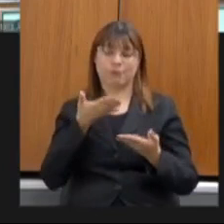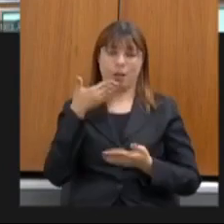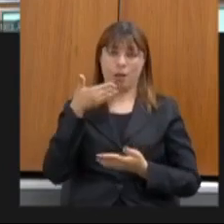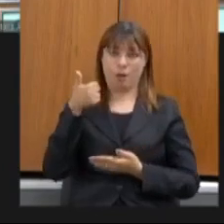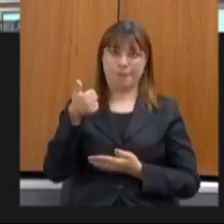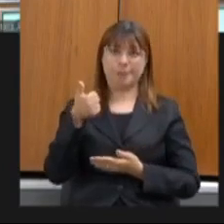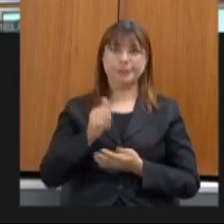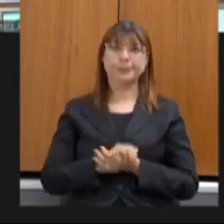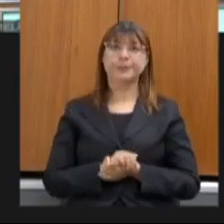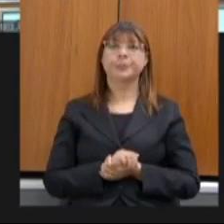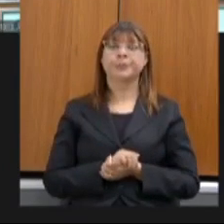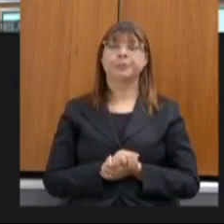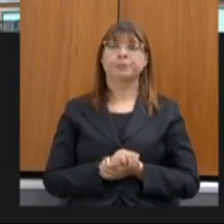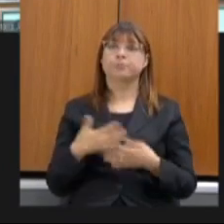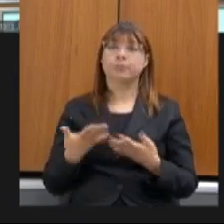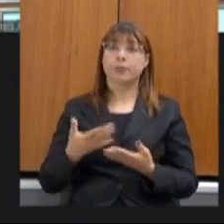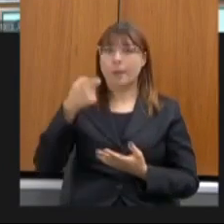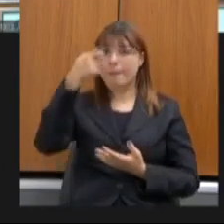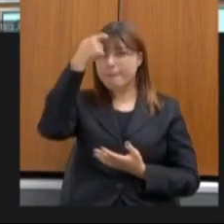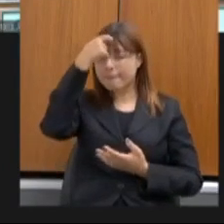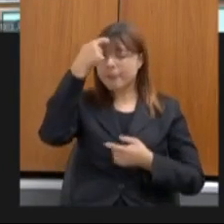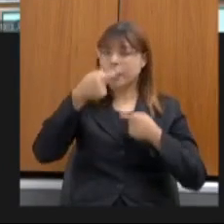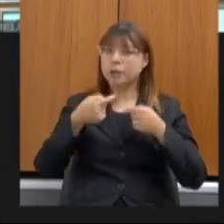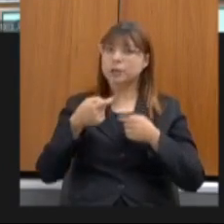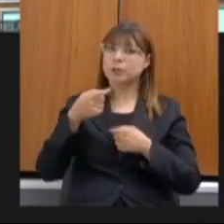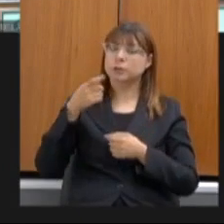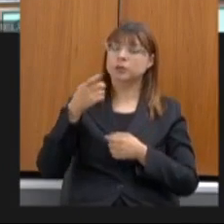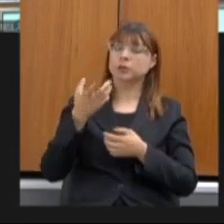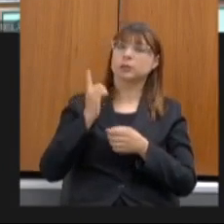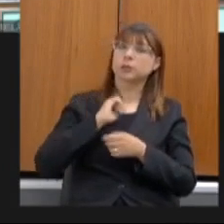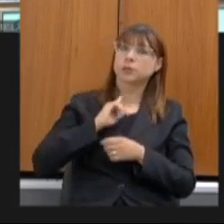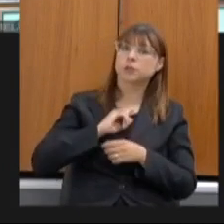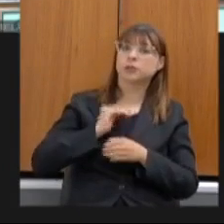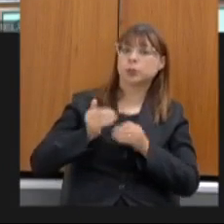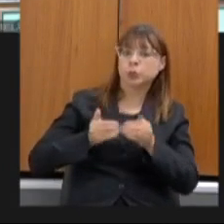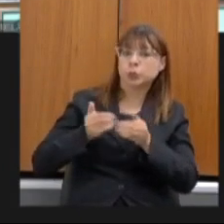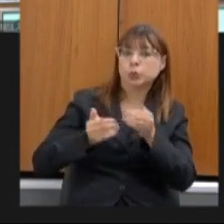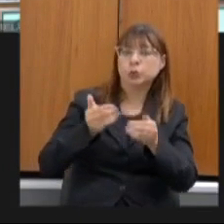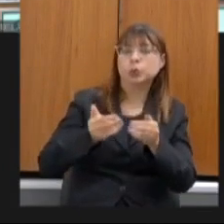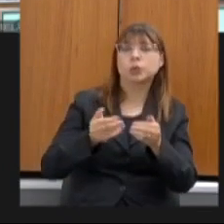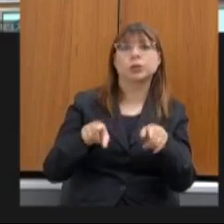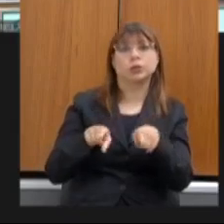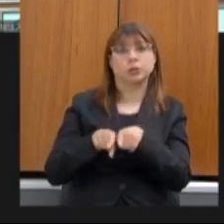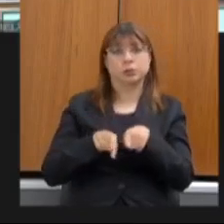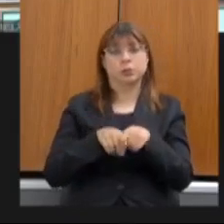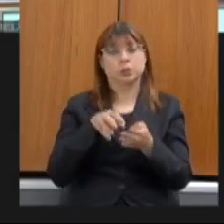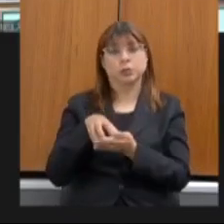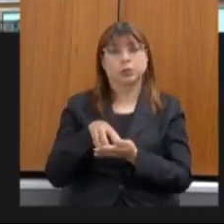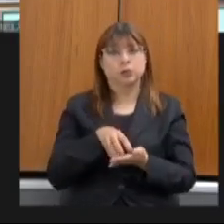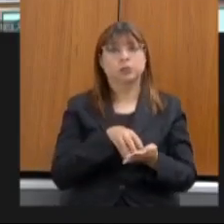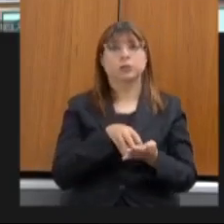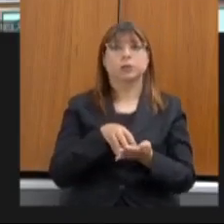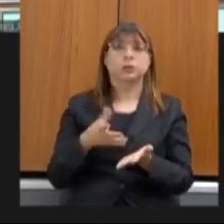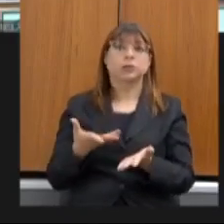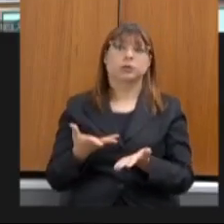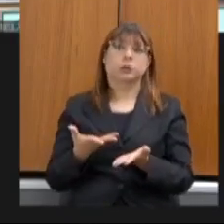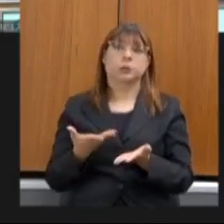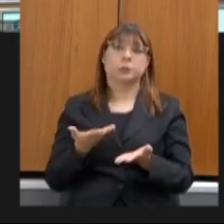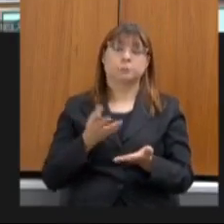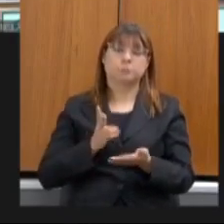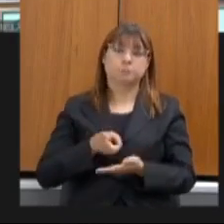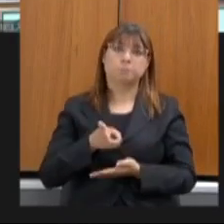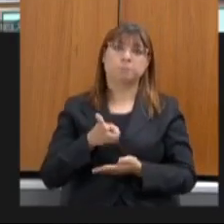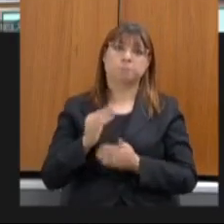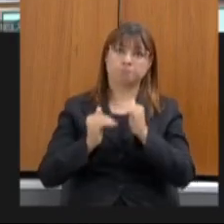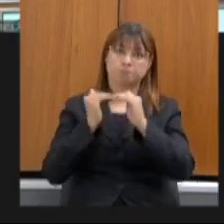E à medida que o mês consciente vai avançando as agências também vão avançando com é esse atendimento